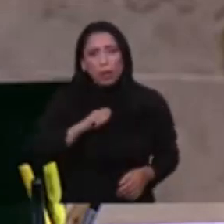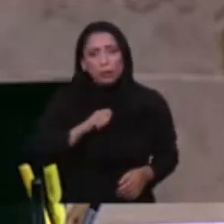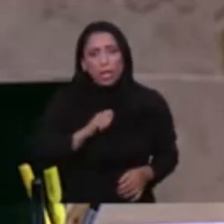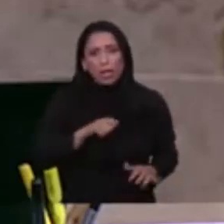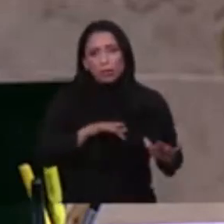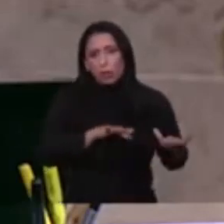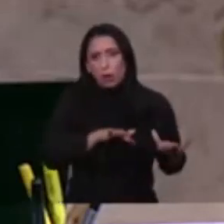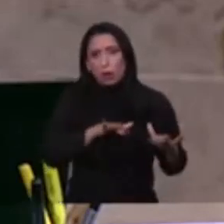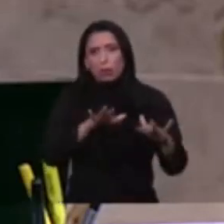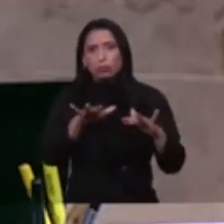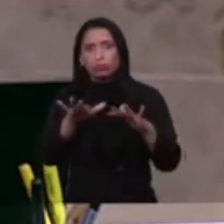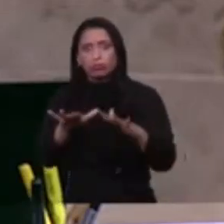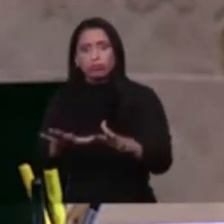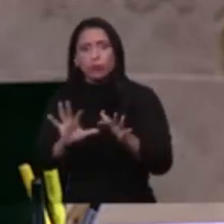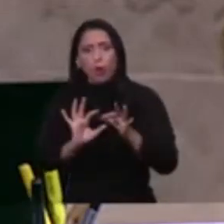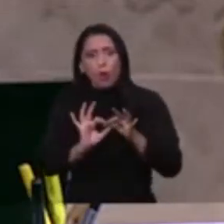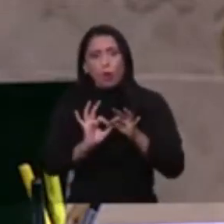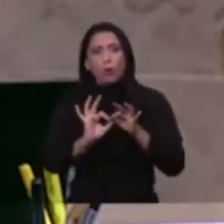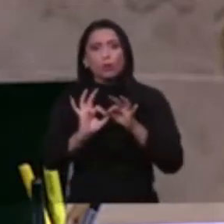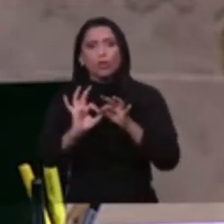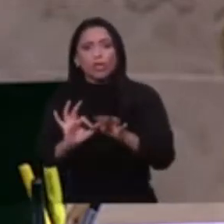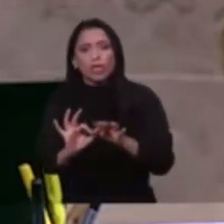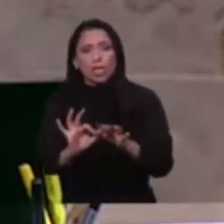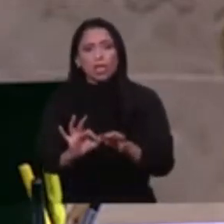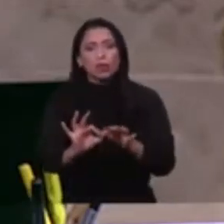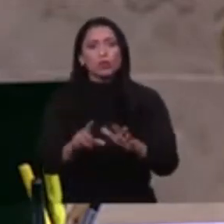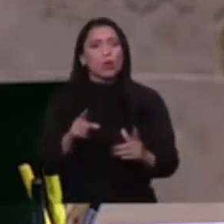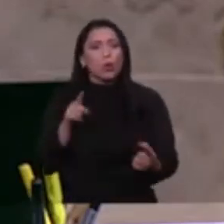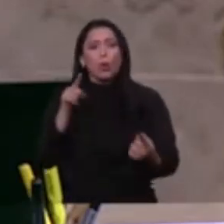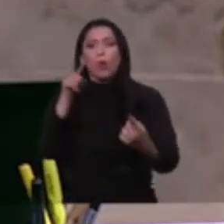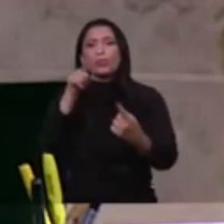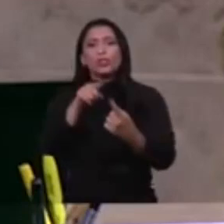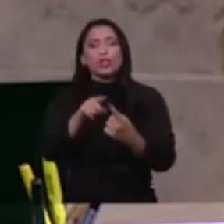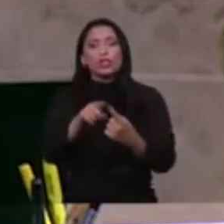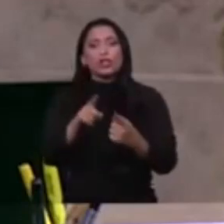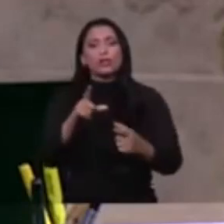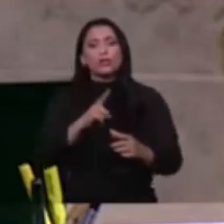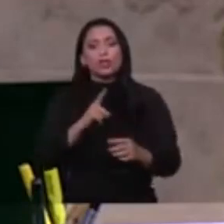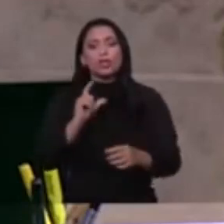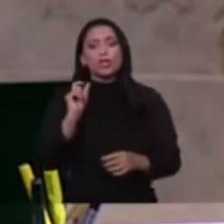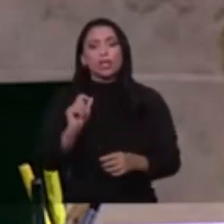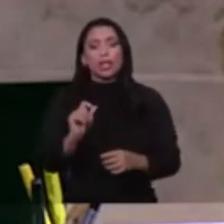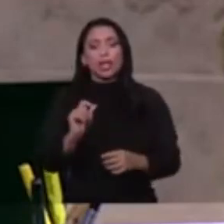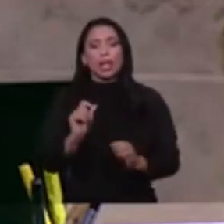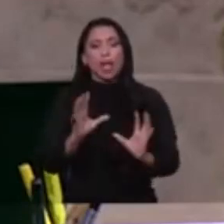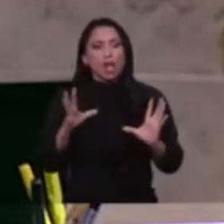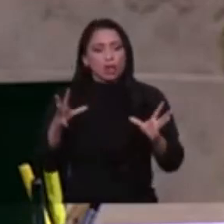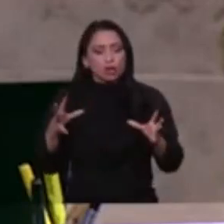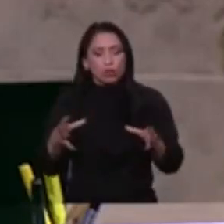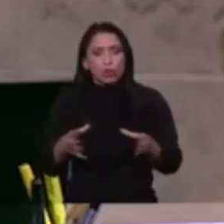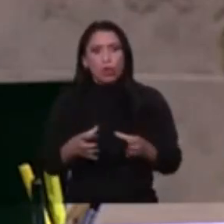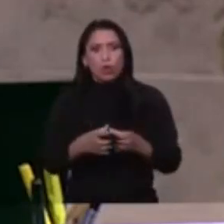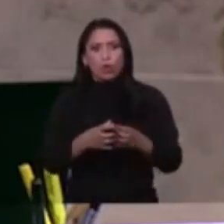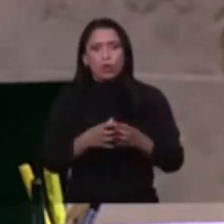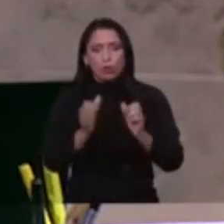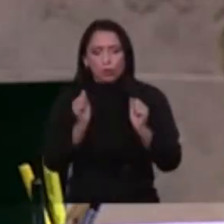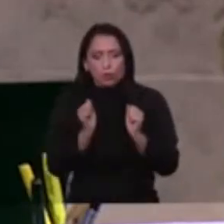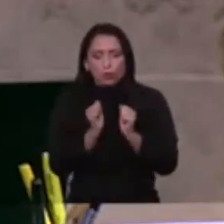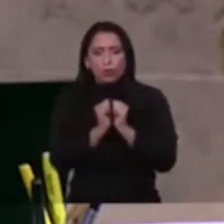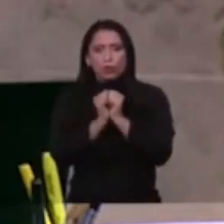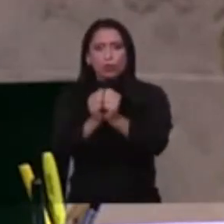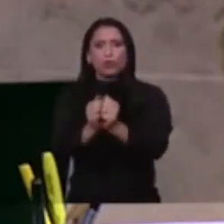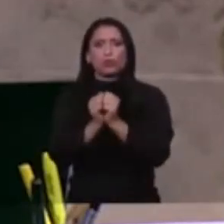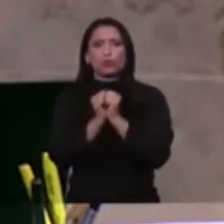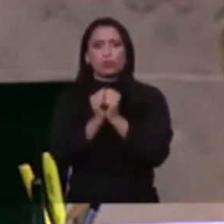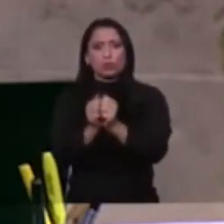de pessoas, unidos pelo vínculo subjetivo, em formação de uma alma coletiva, agrupando-se